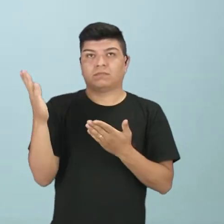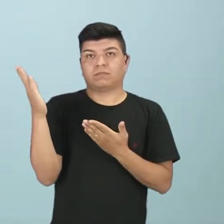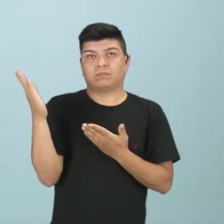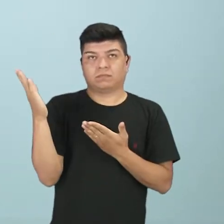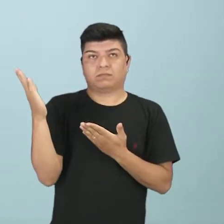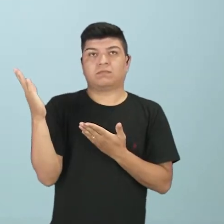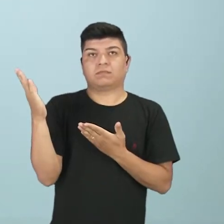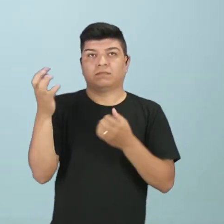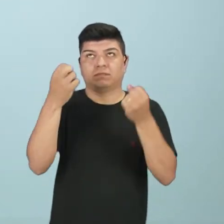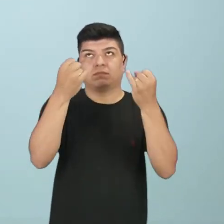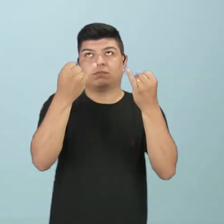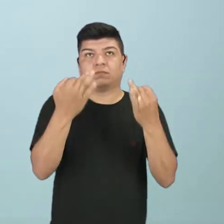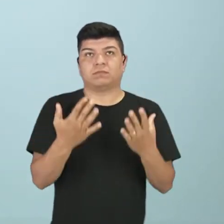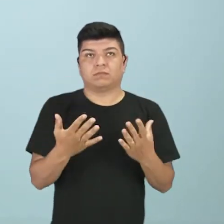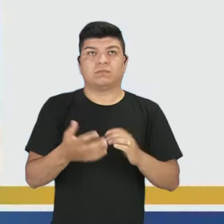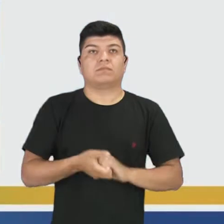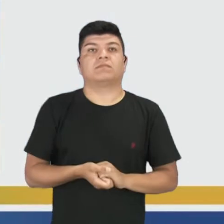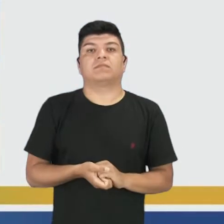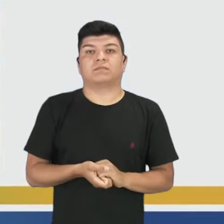já fala muito por si.